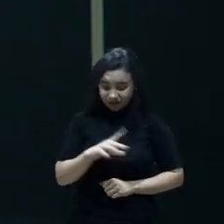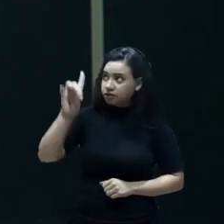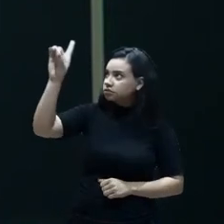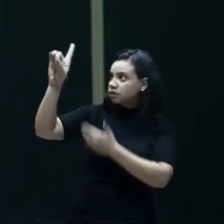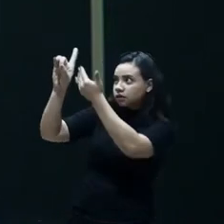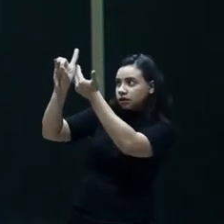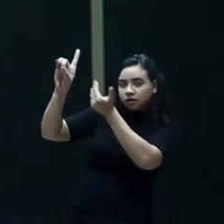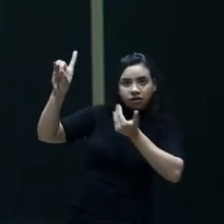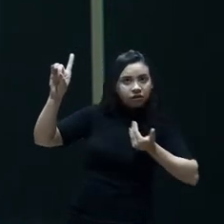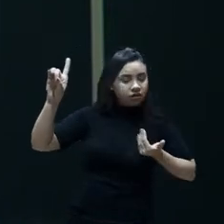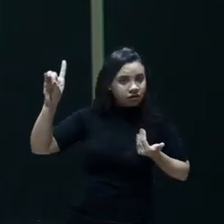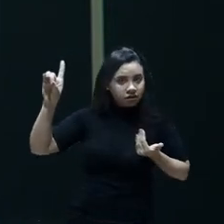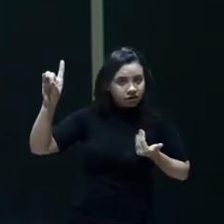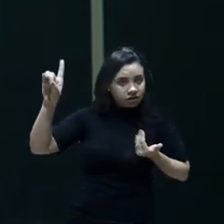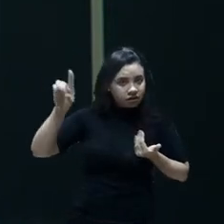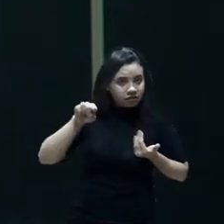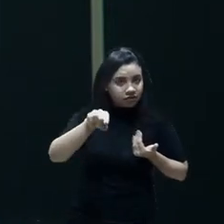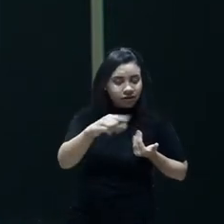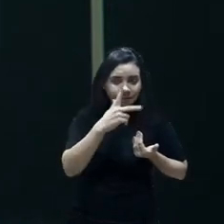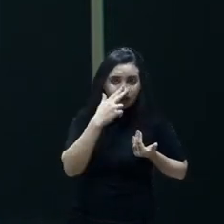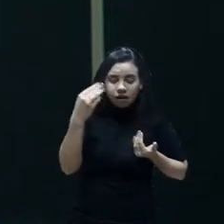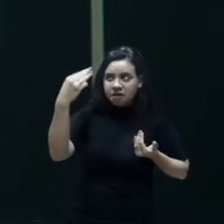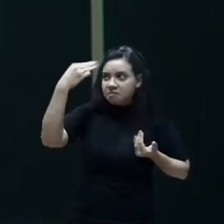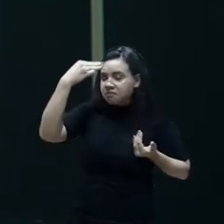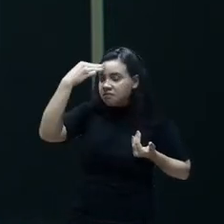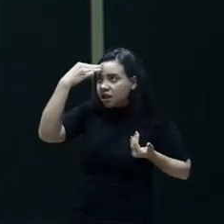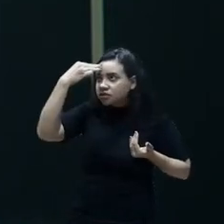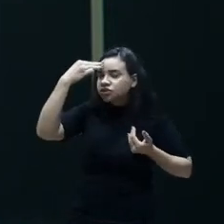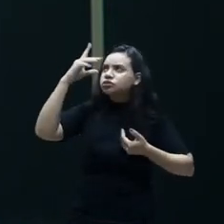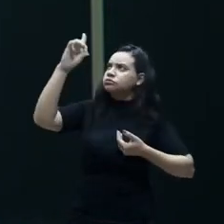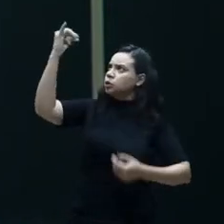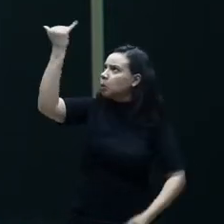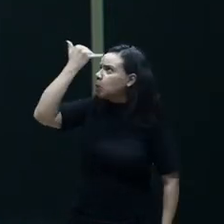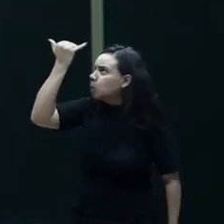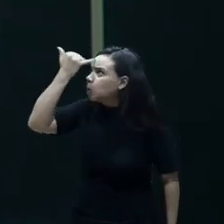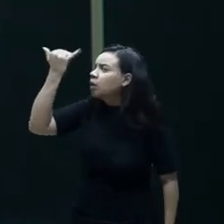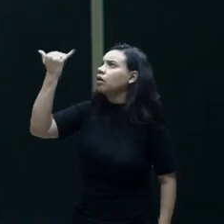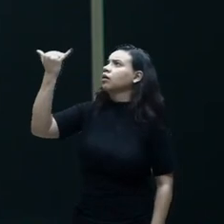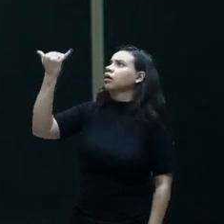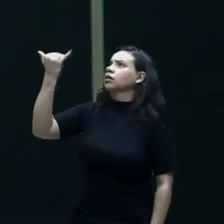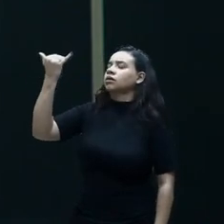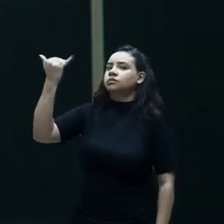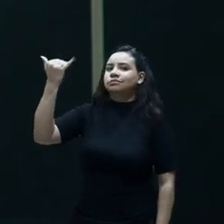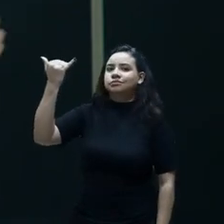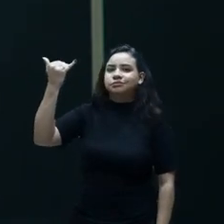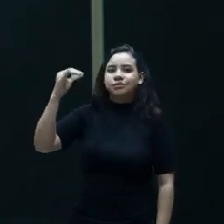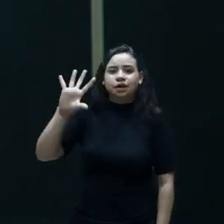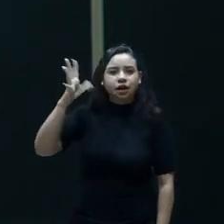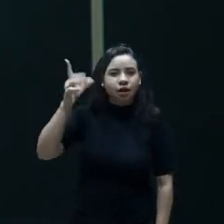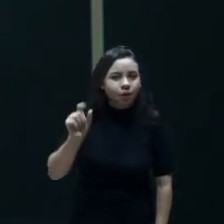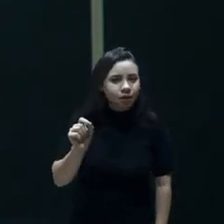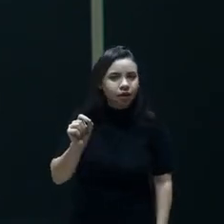permite encher a sua mente de palavra de Deus, o inimigo faz uma festa,